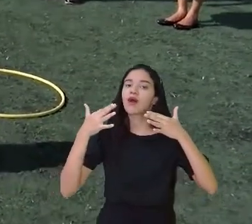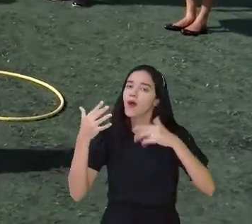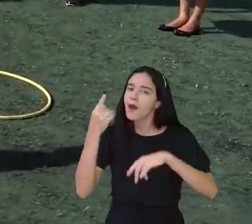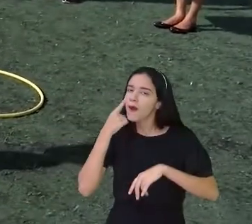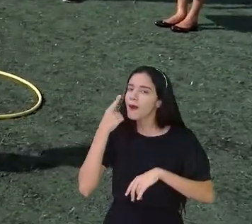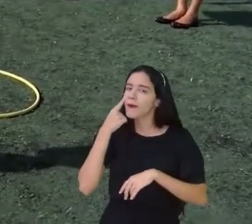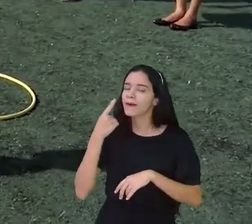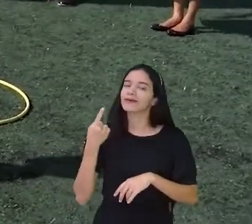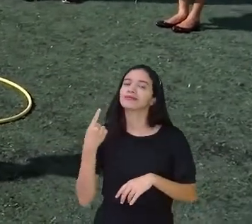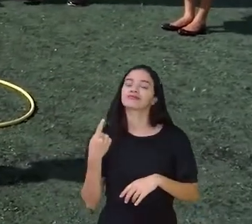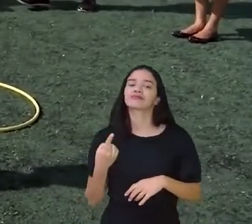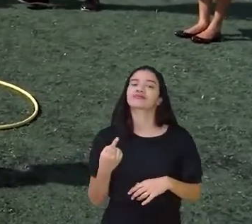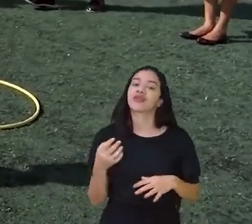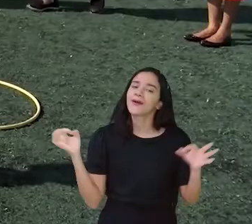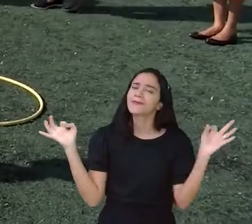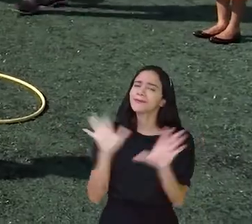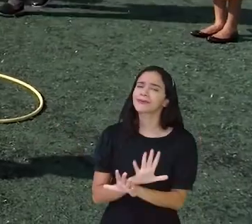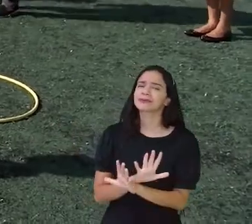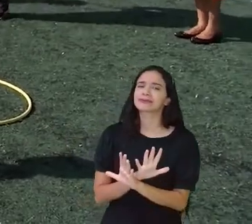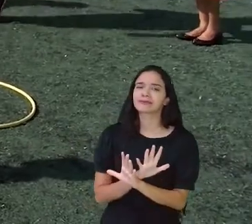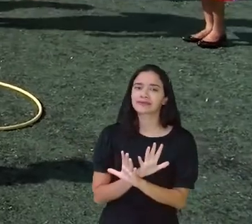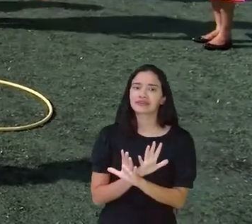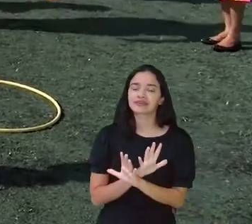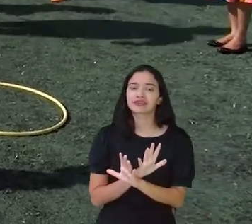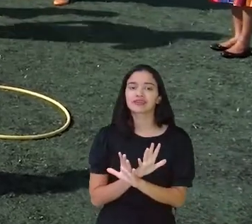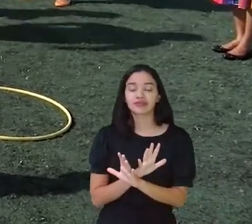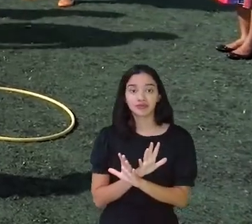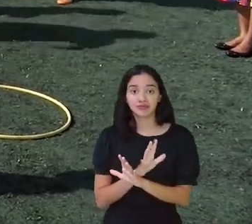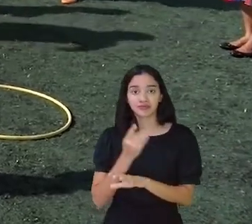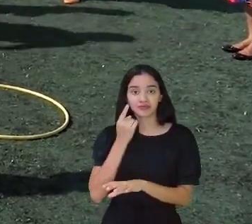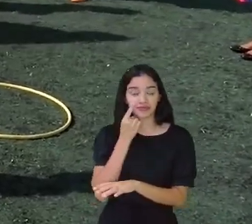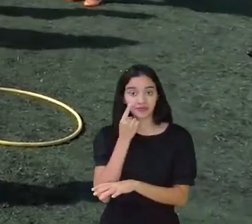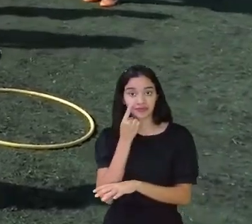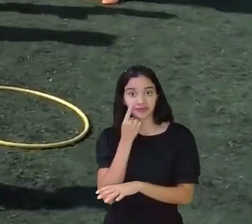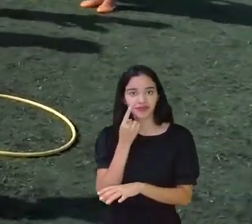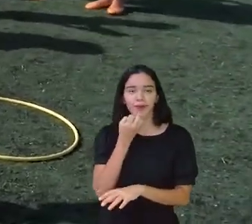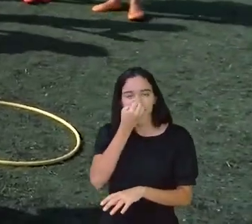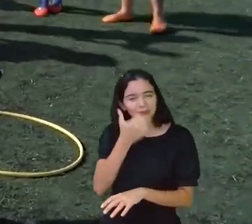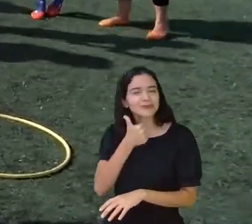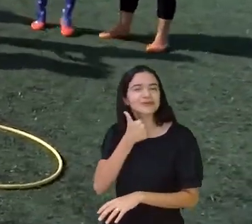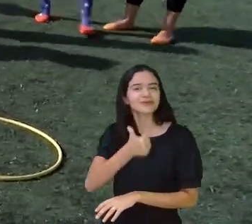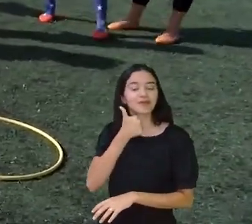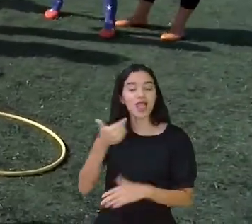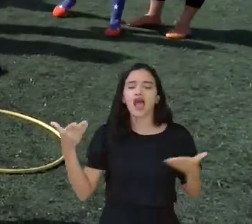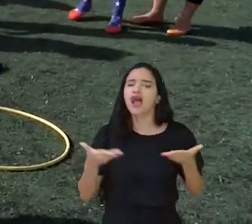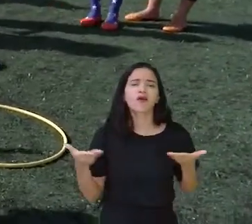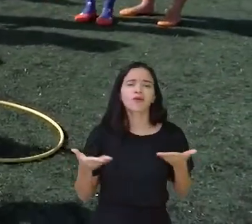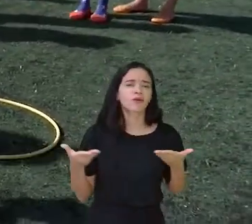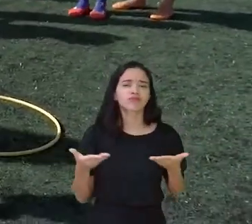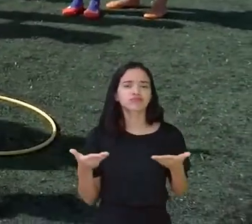olha. Pronto. Agora vocês aí, ó. Muito bem. E agora?